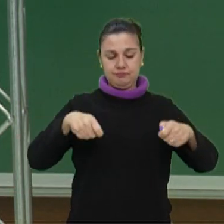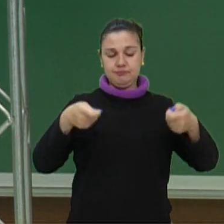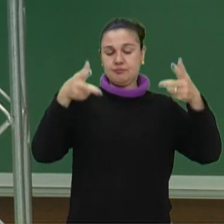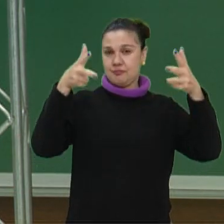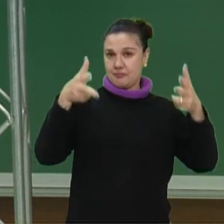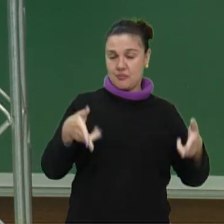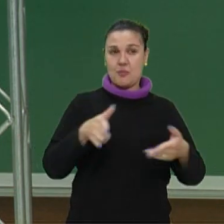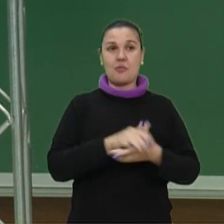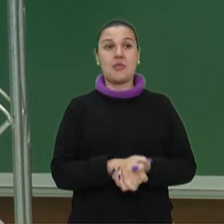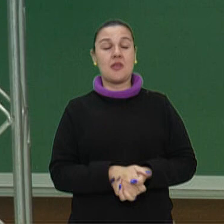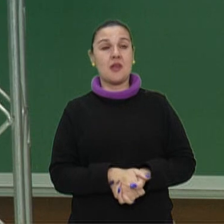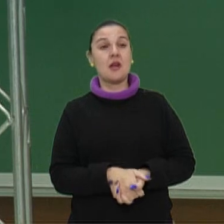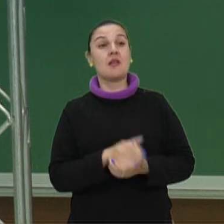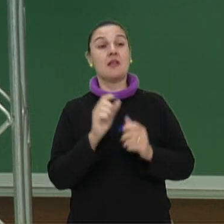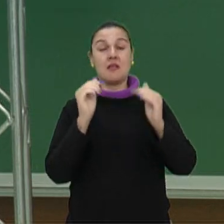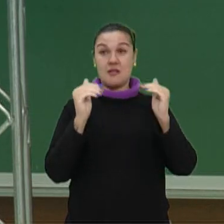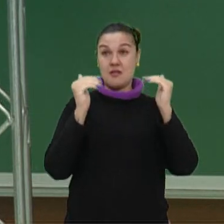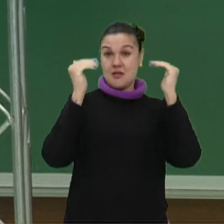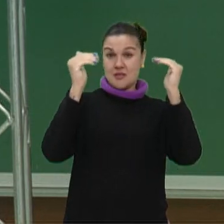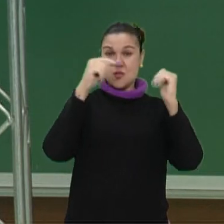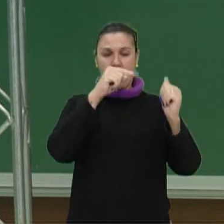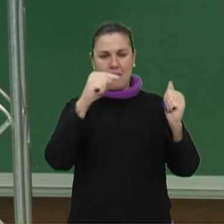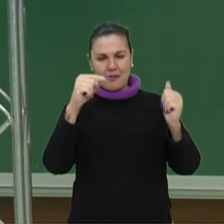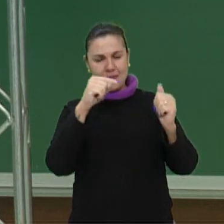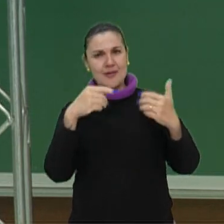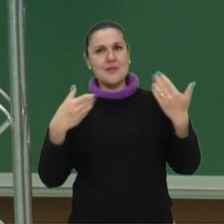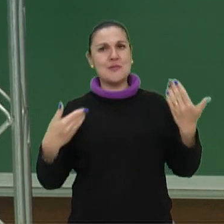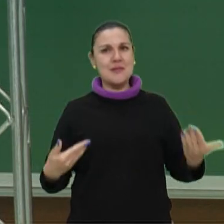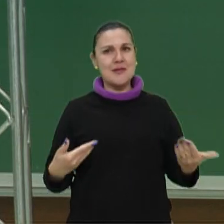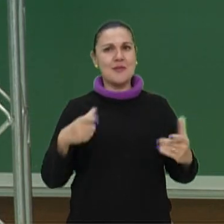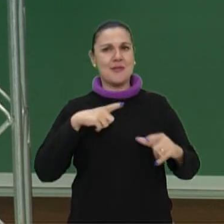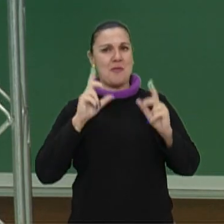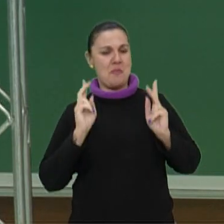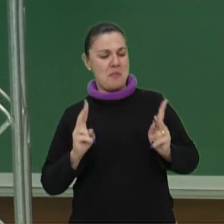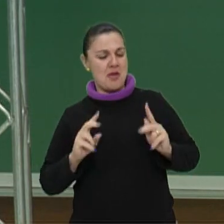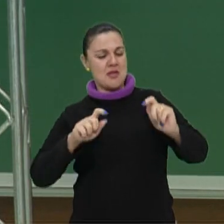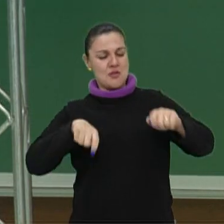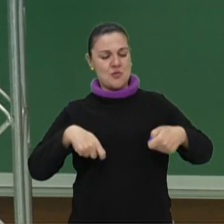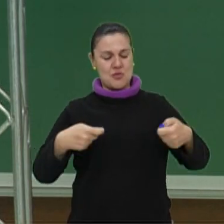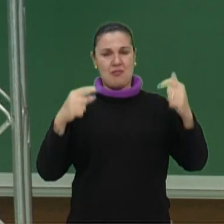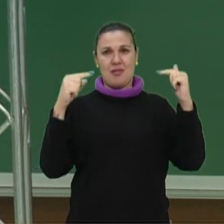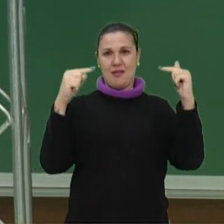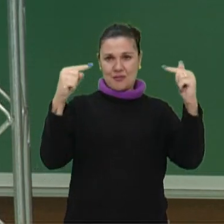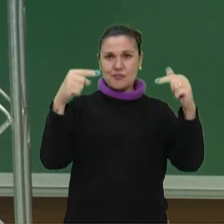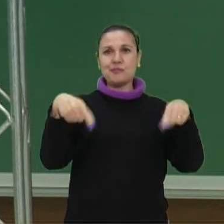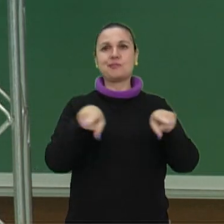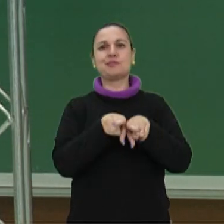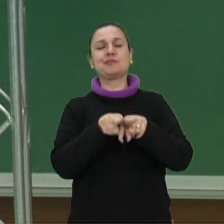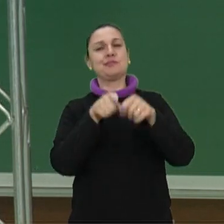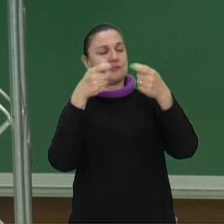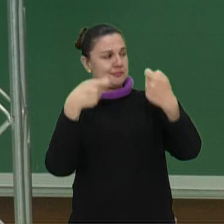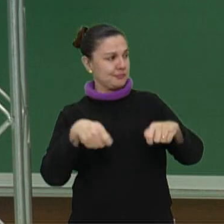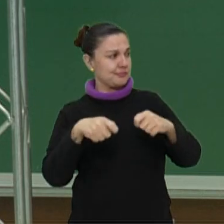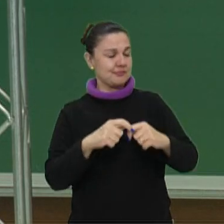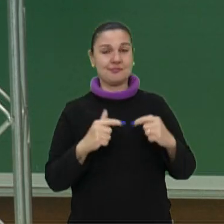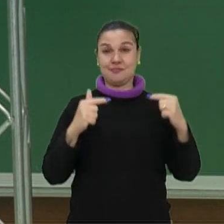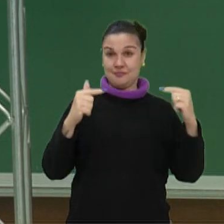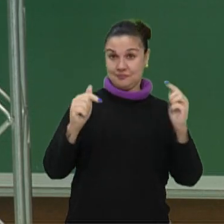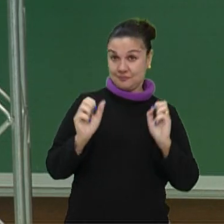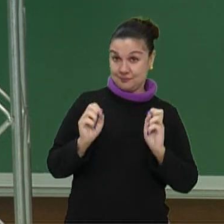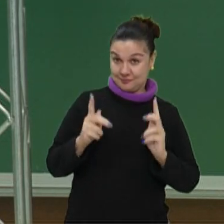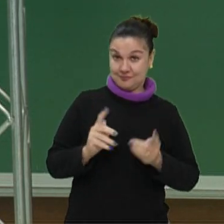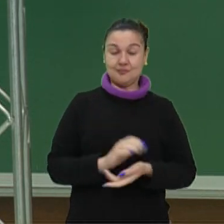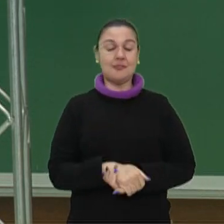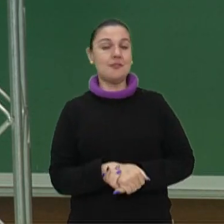sinal. E a soma deu negativo, já que eles têm o mesmo sinal, a soma está negativa, significa que os dois números são negativos,